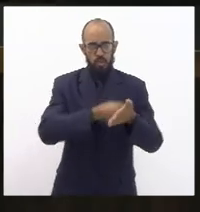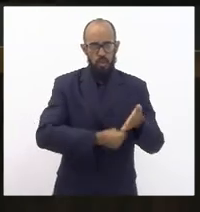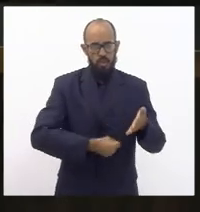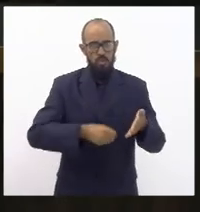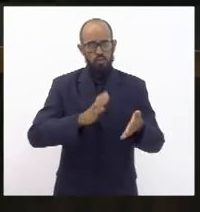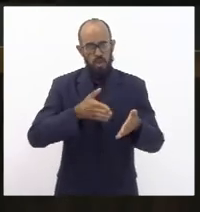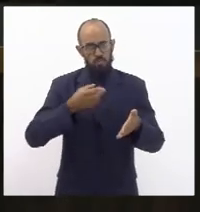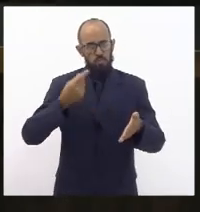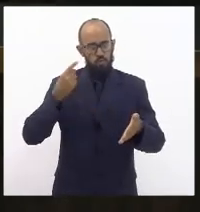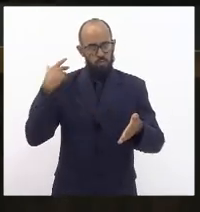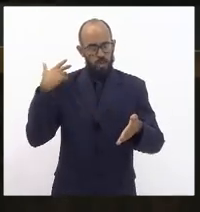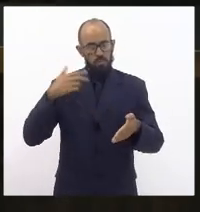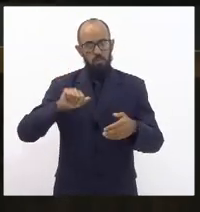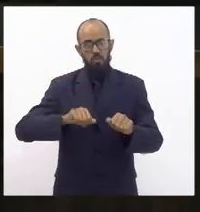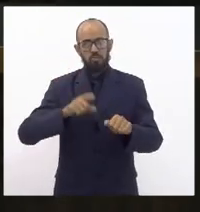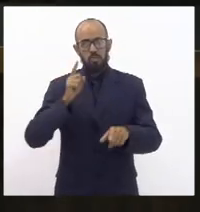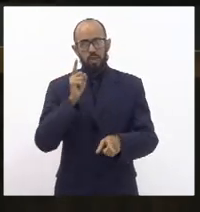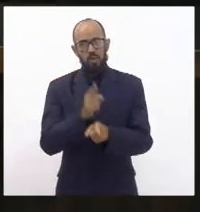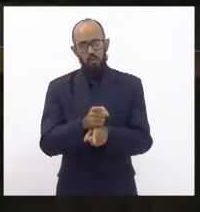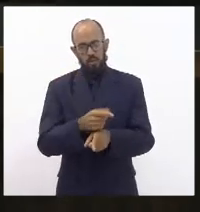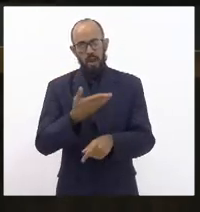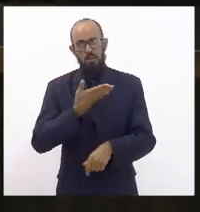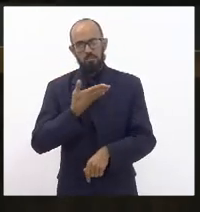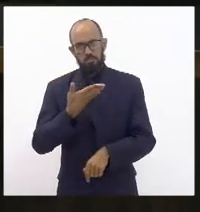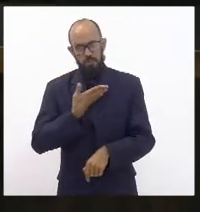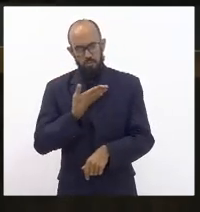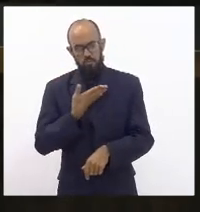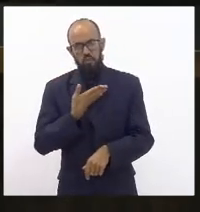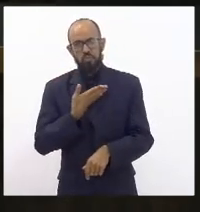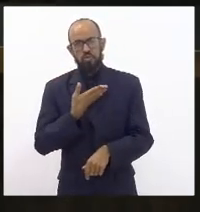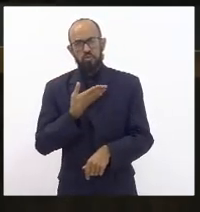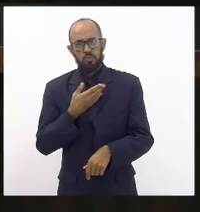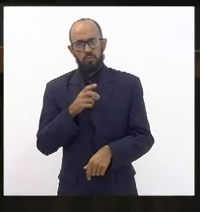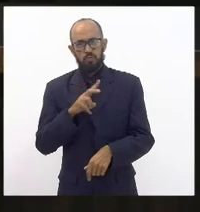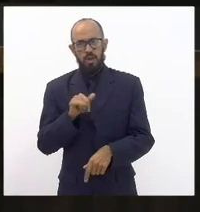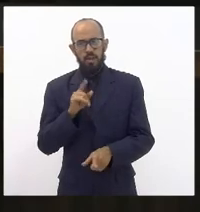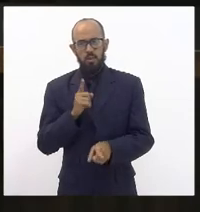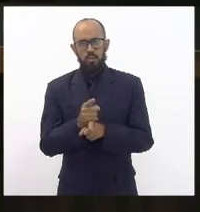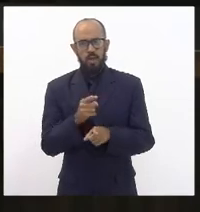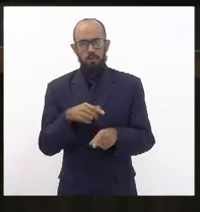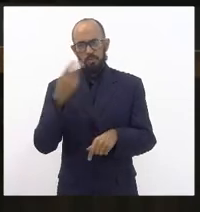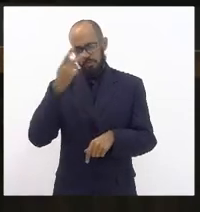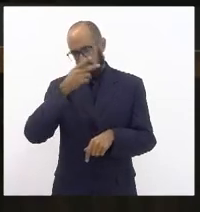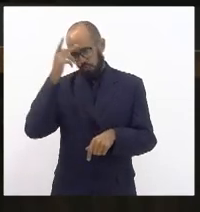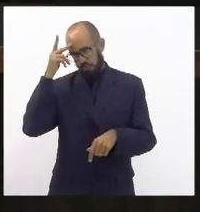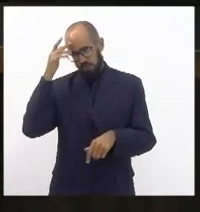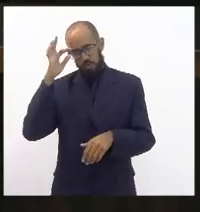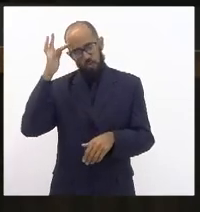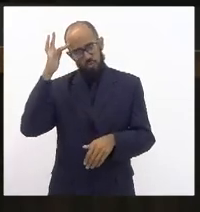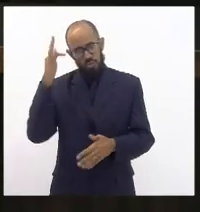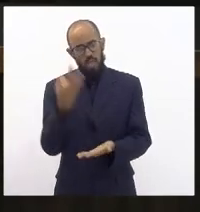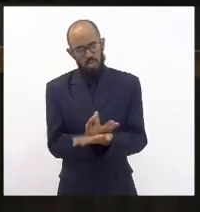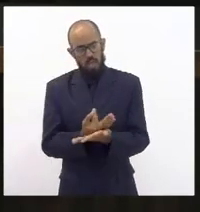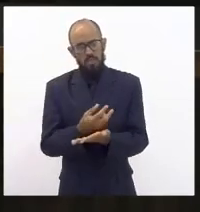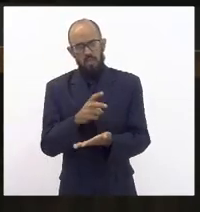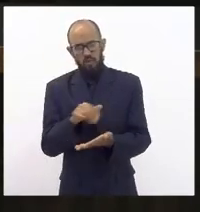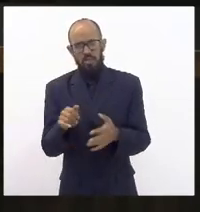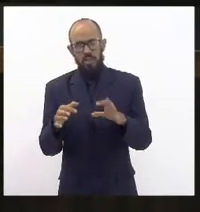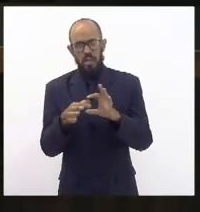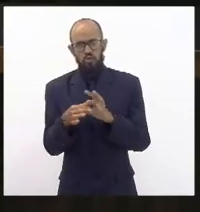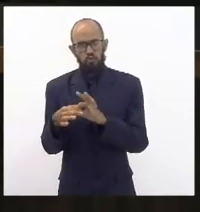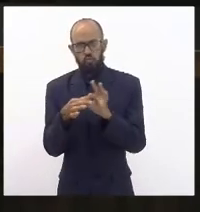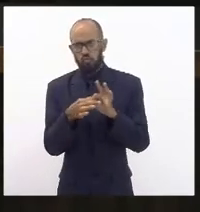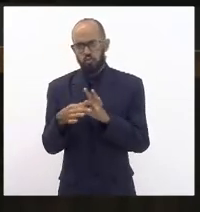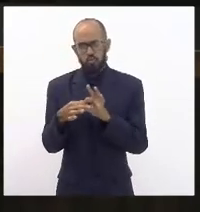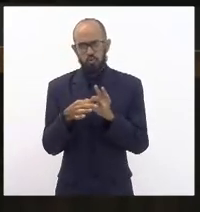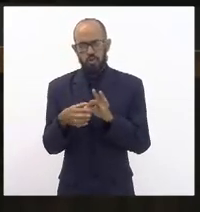dizer que o celular vai encontrar amigos e para pessoas que por certo vão estar juntos nessa